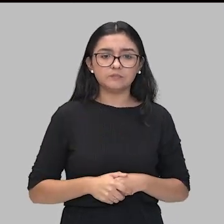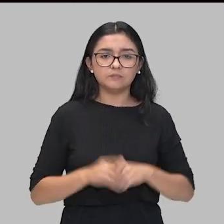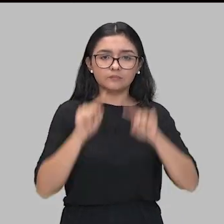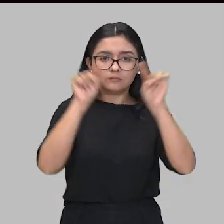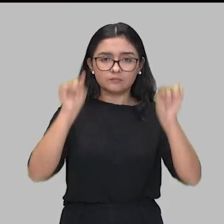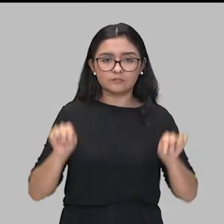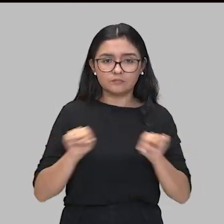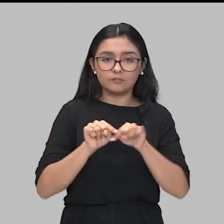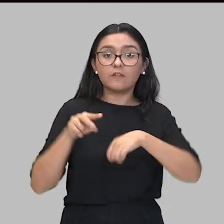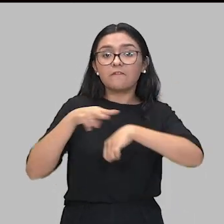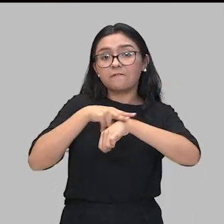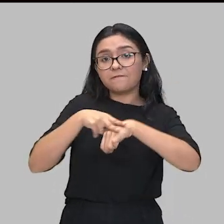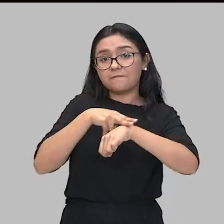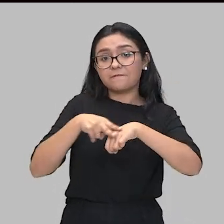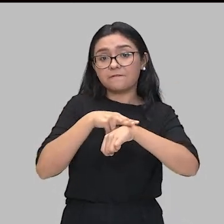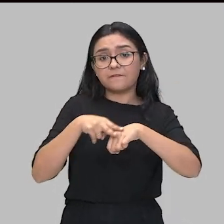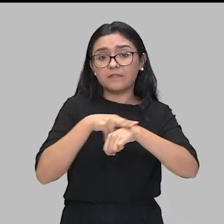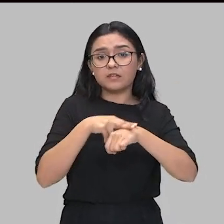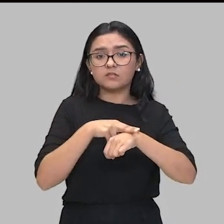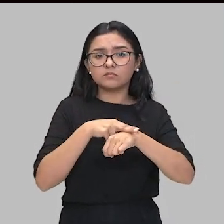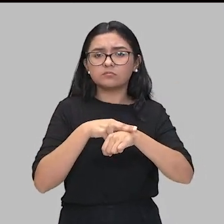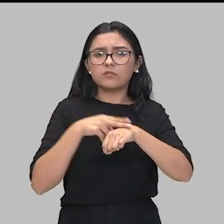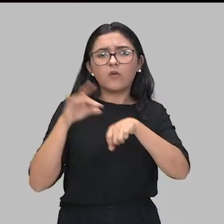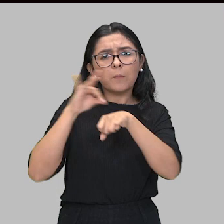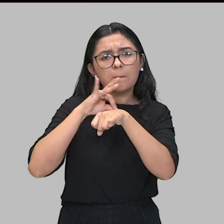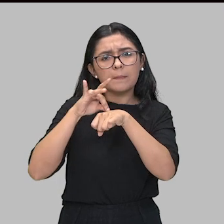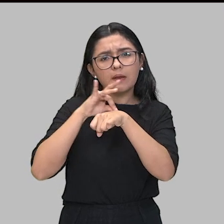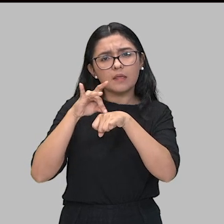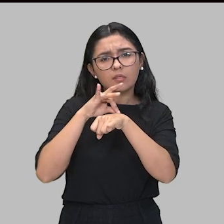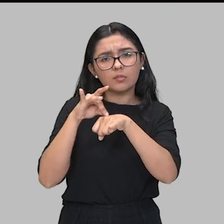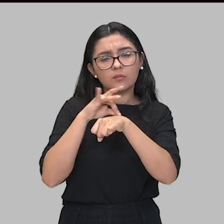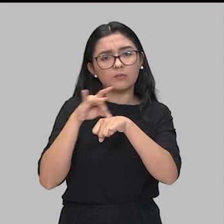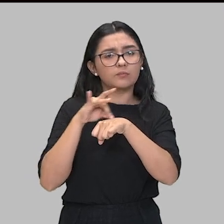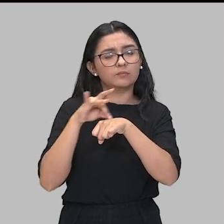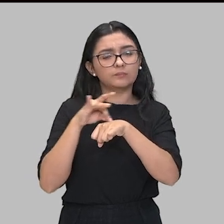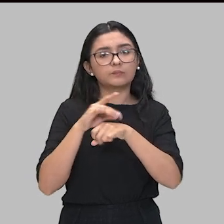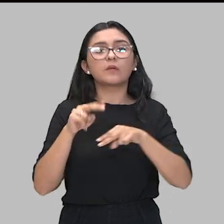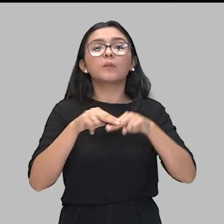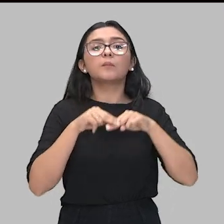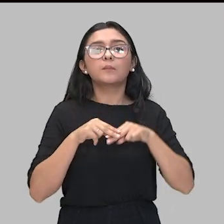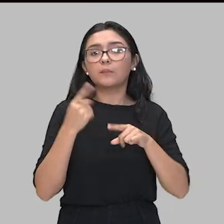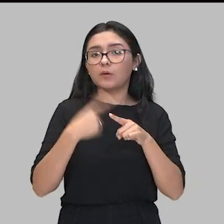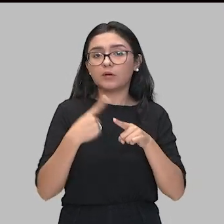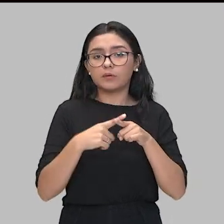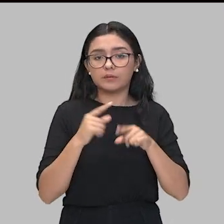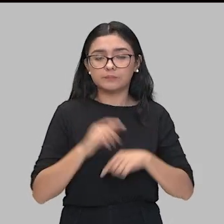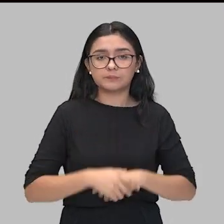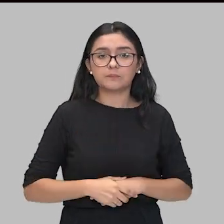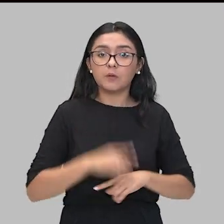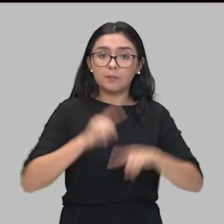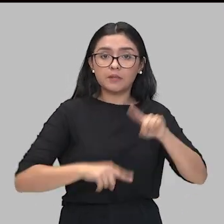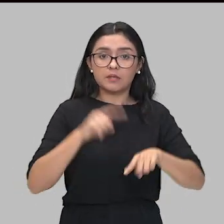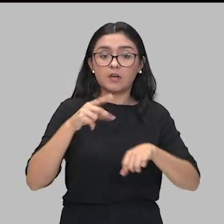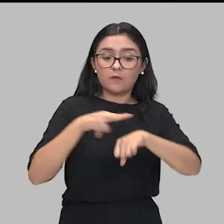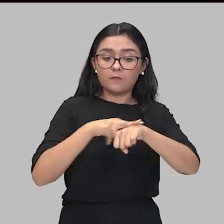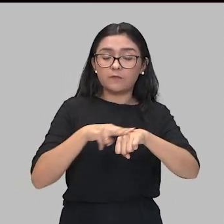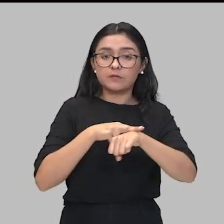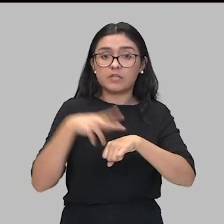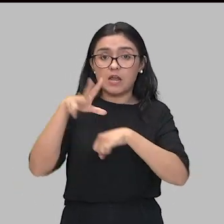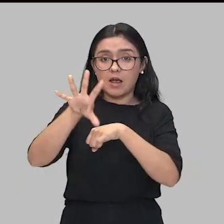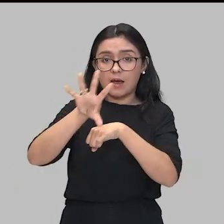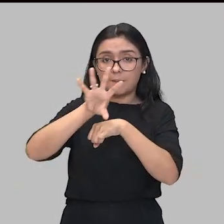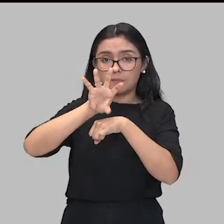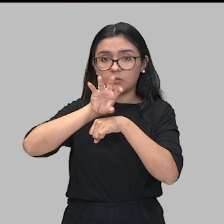cartão verde ficou preto. Isso porque um objeto verde, ele absorve todas